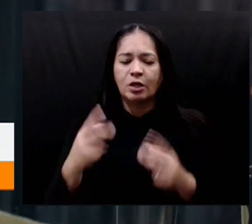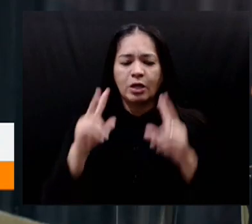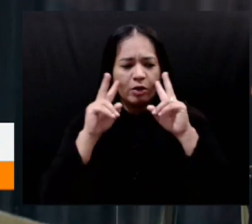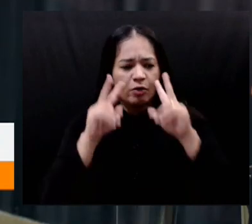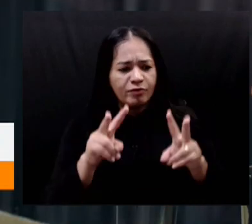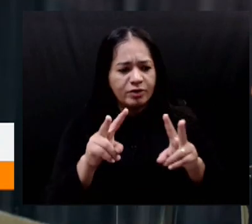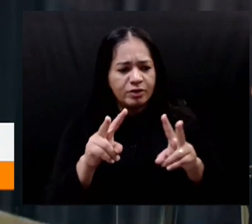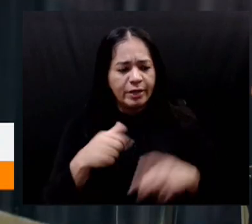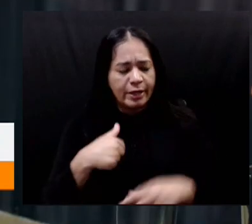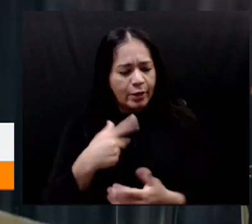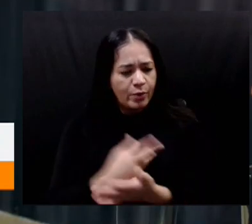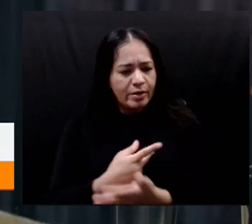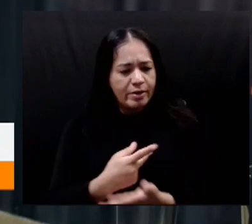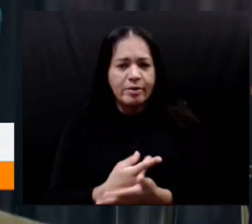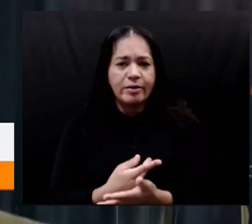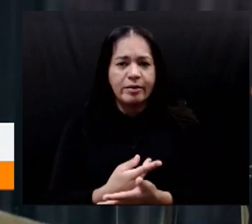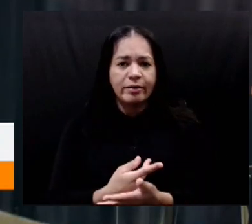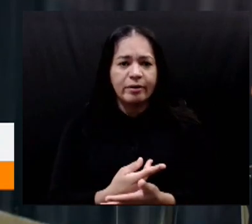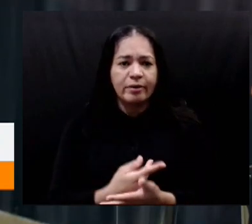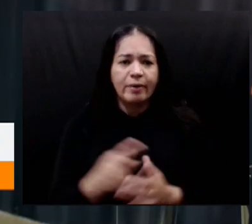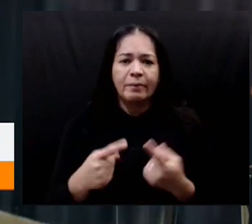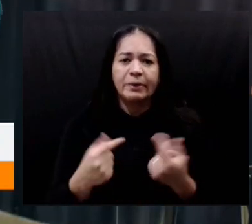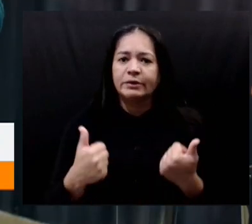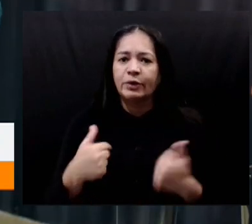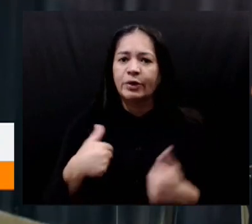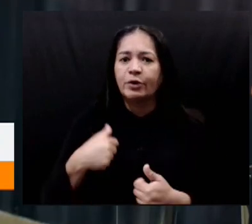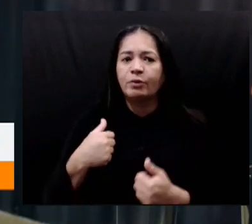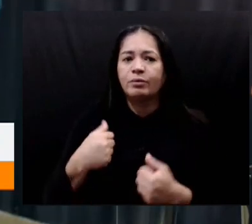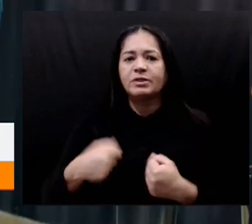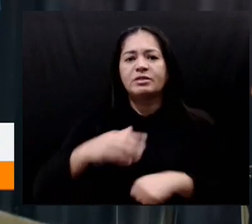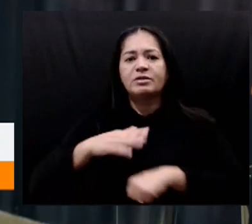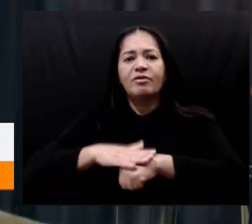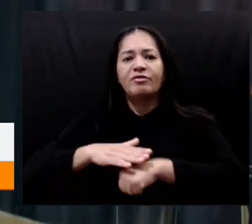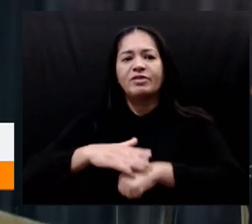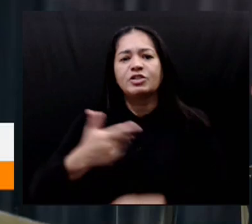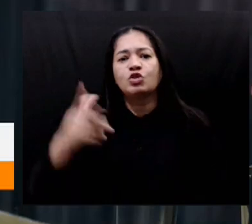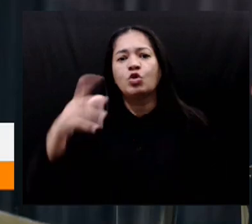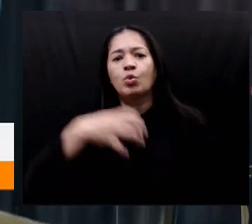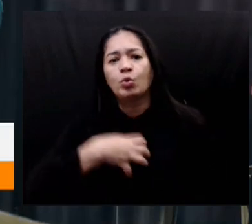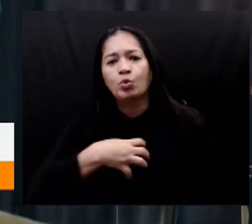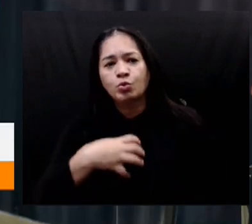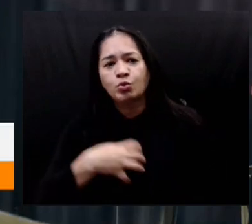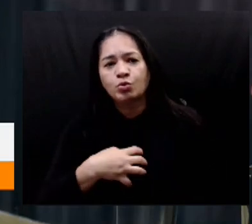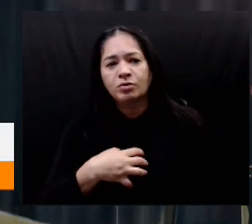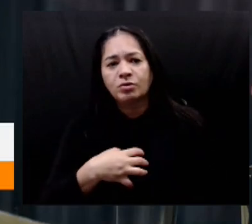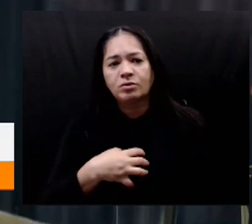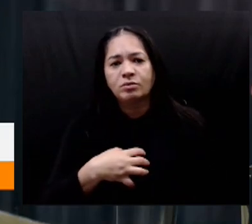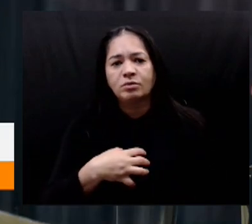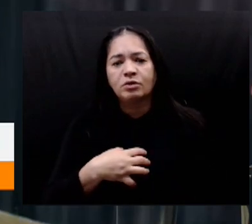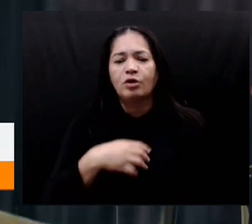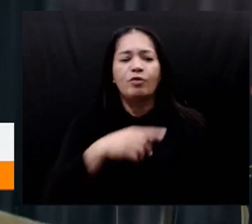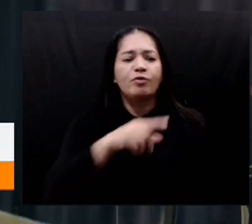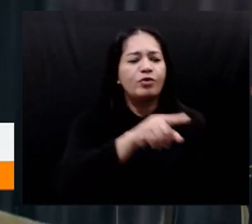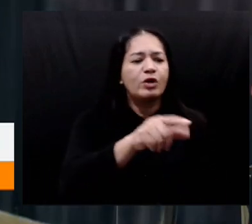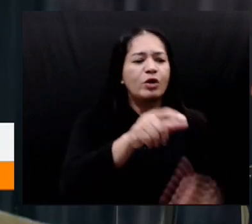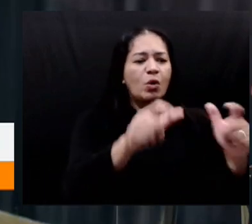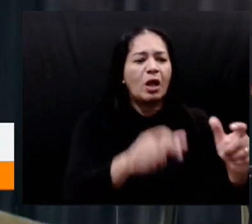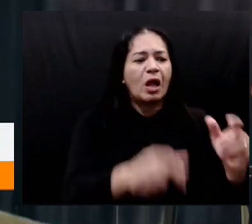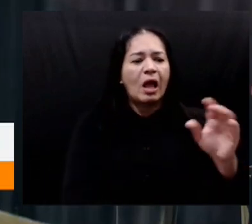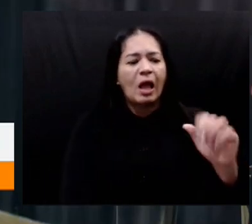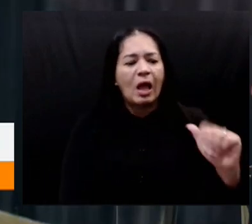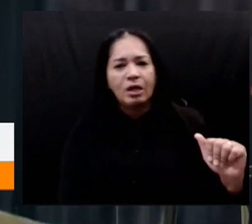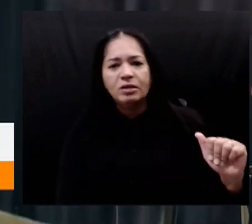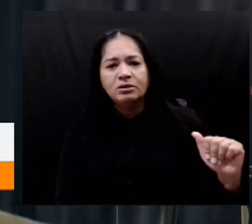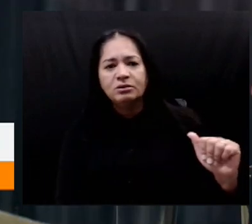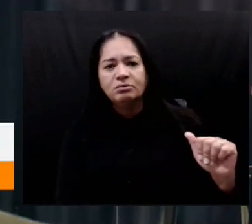errei, mas então eu vou fazer de outro jeito. Ah, eu fui pela porta A, a porta A não deu